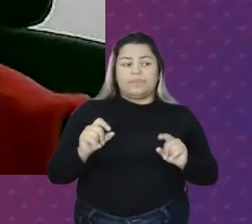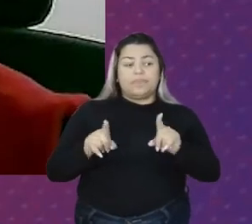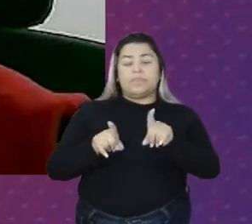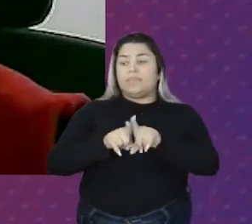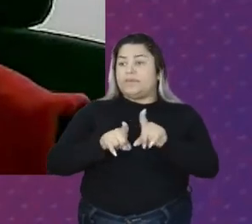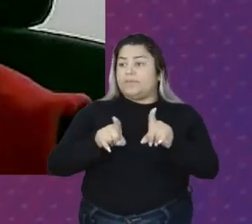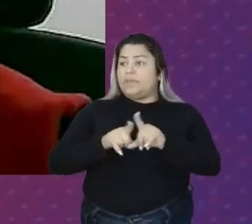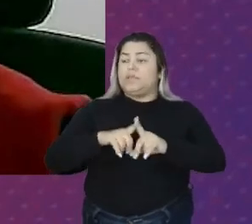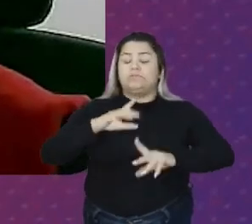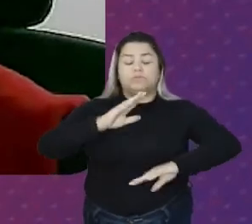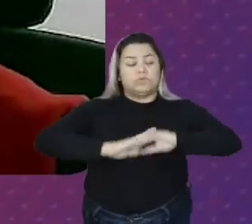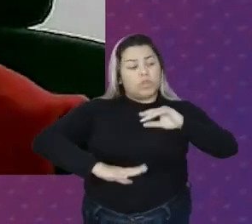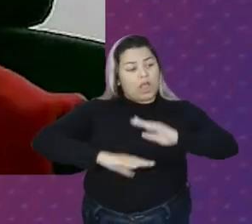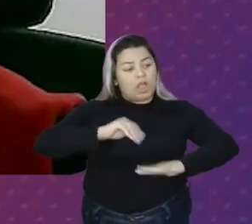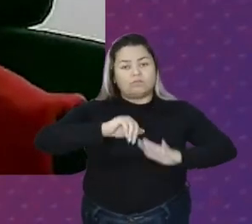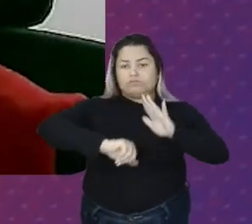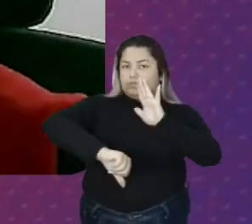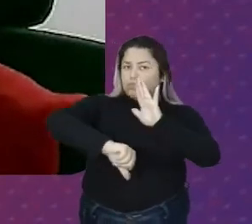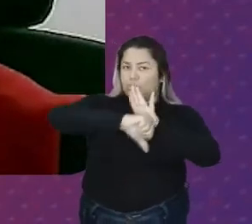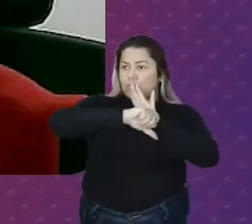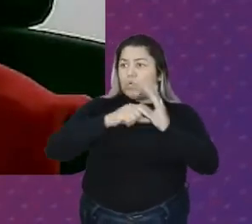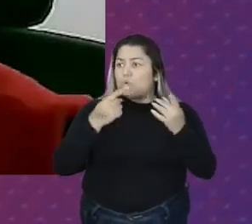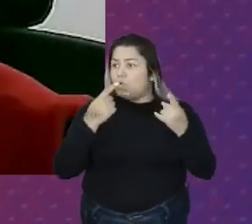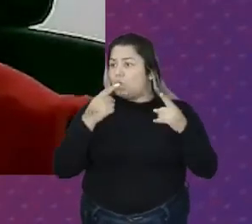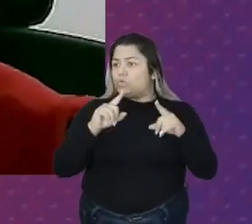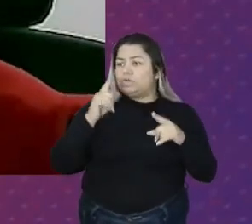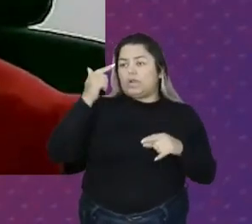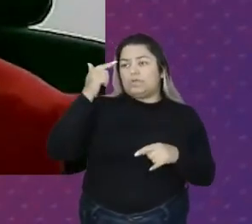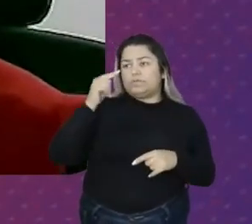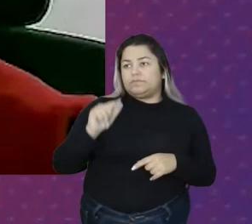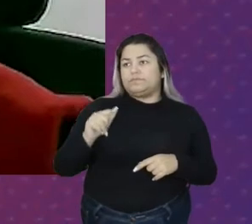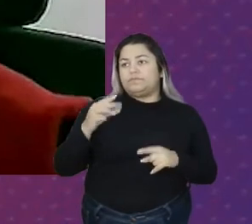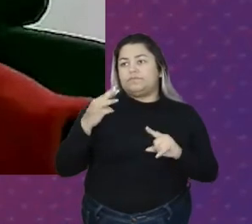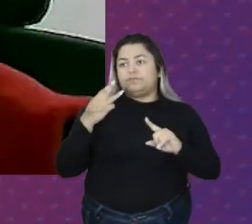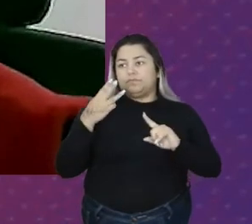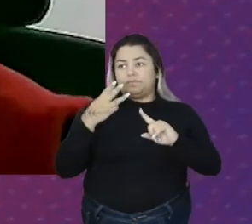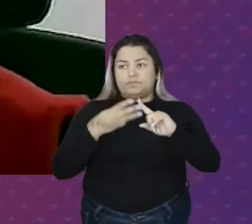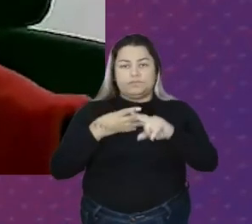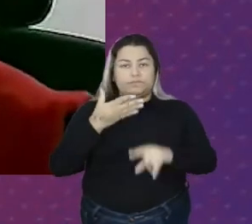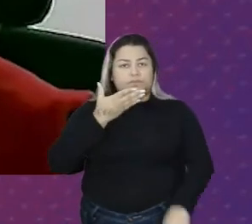praticando crimes contra as outras